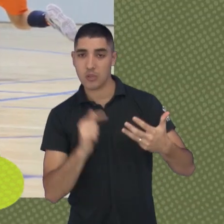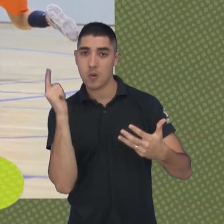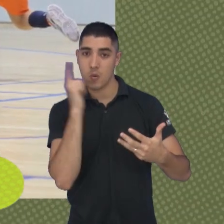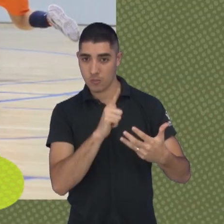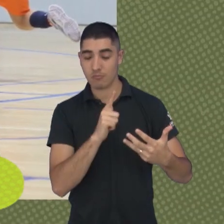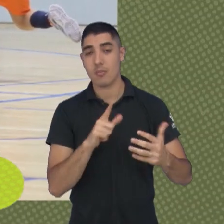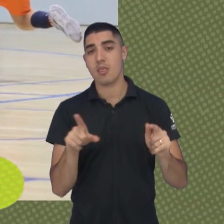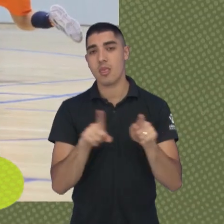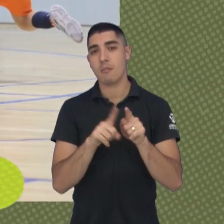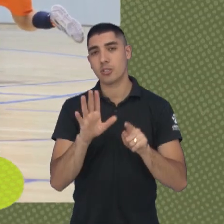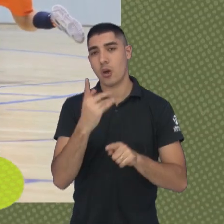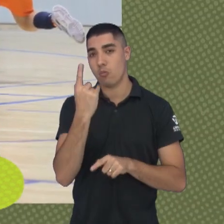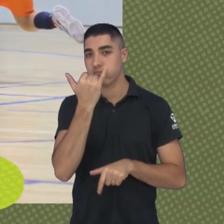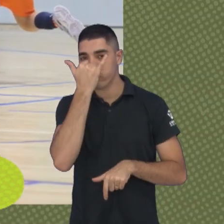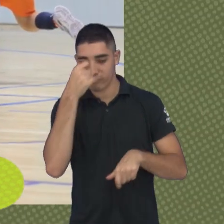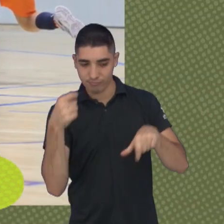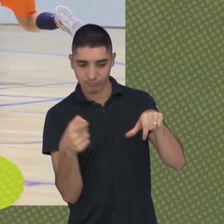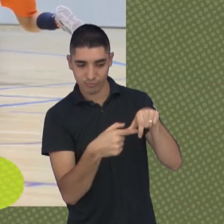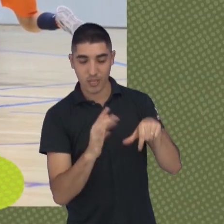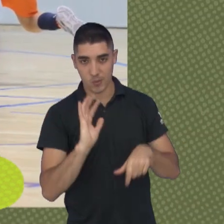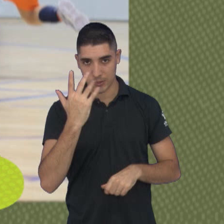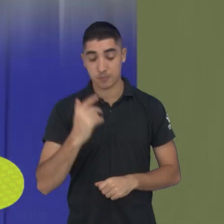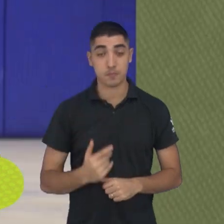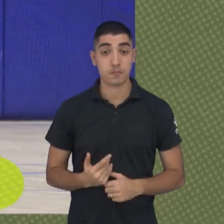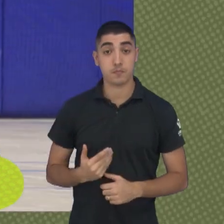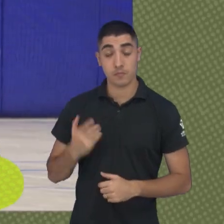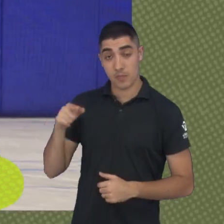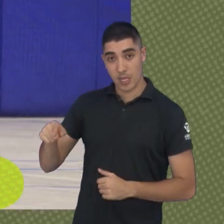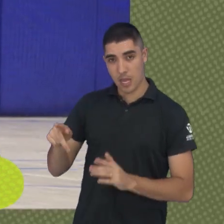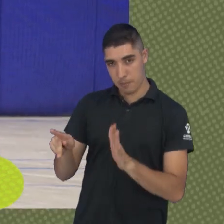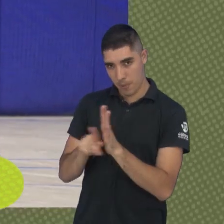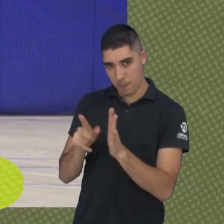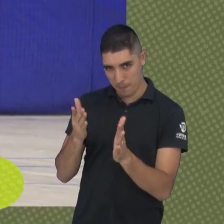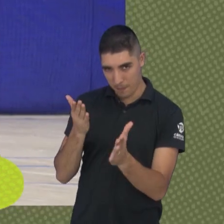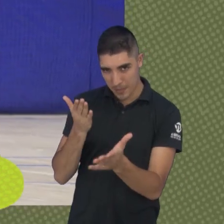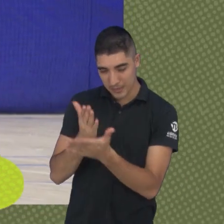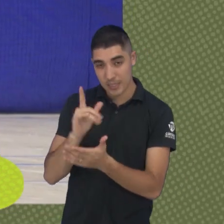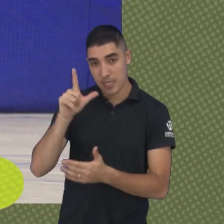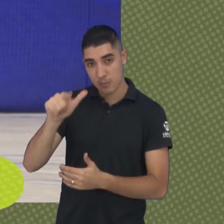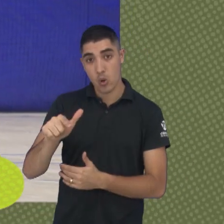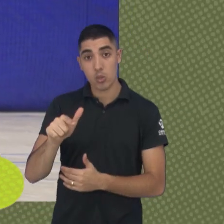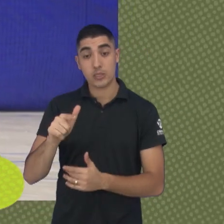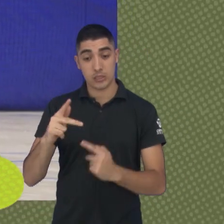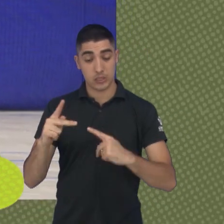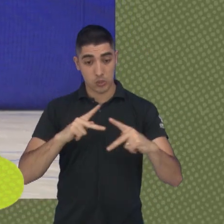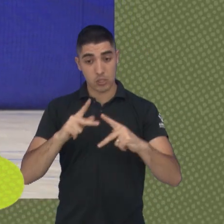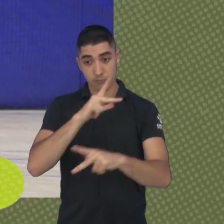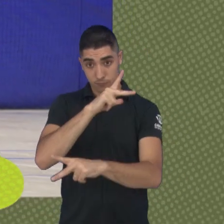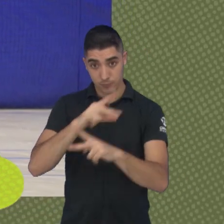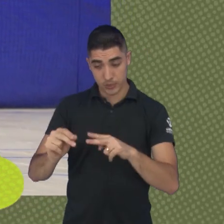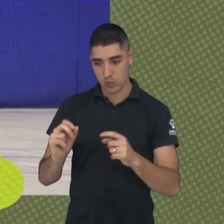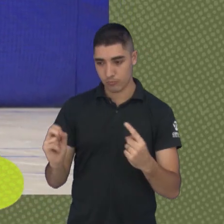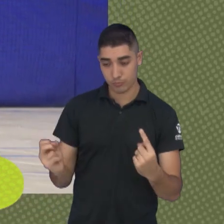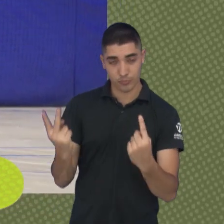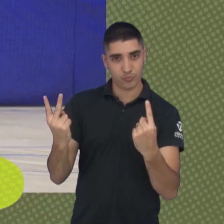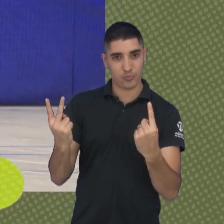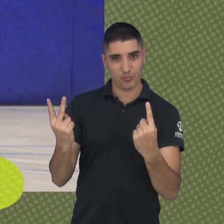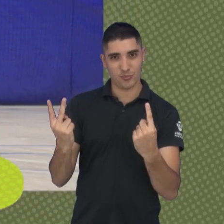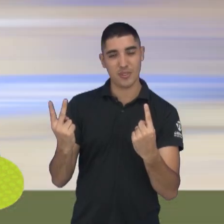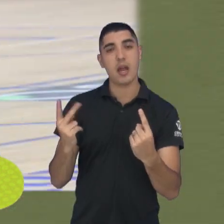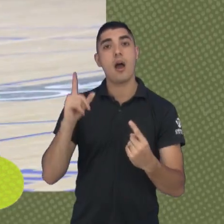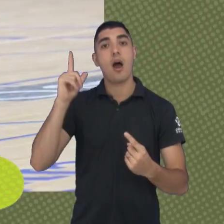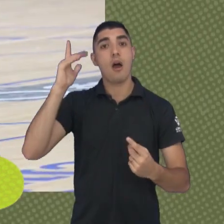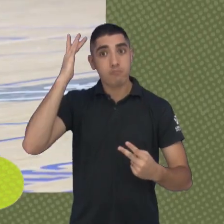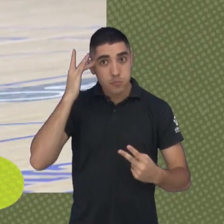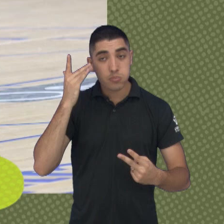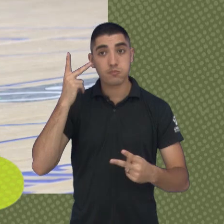gol contra a favor da equipe do São José. Na fase de classificação, São José venceu o próprio Magé por 2-1, depois no dia seguinte bateu o